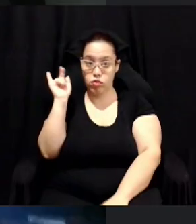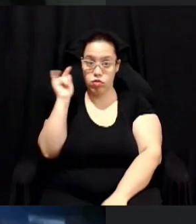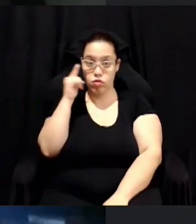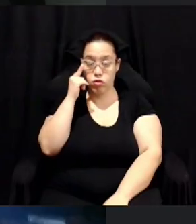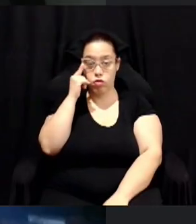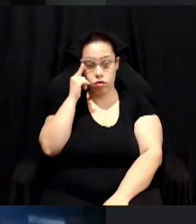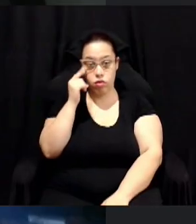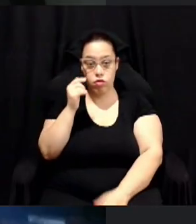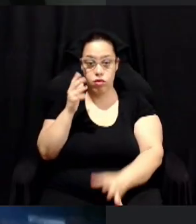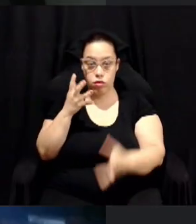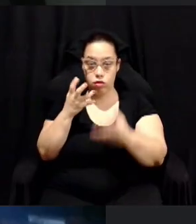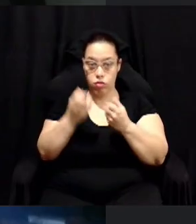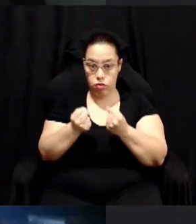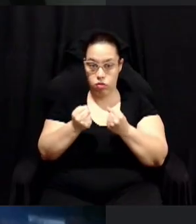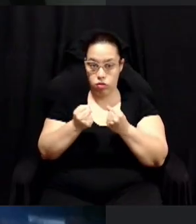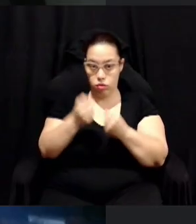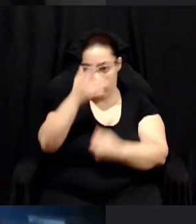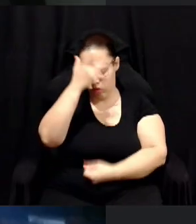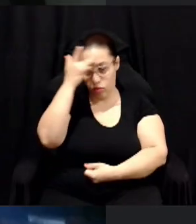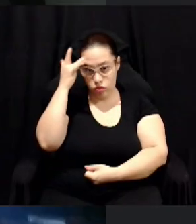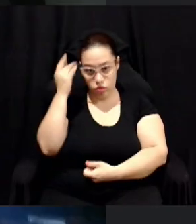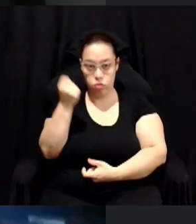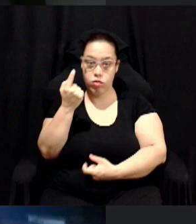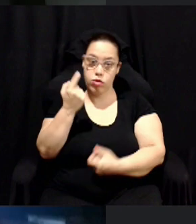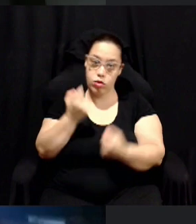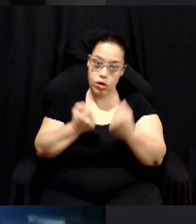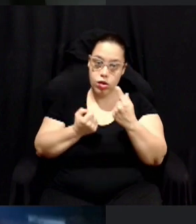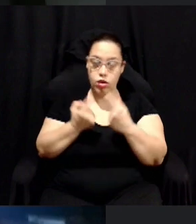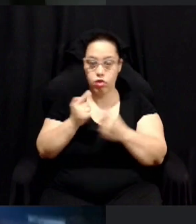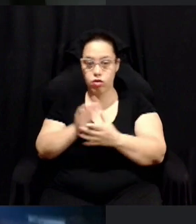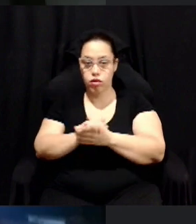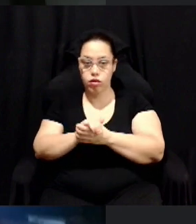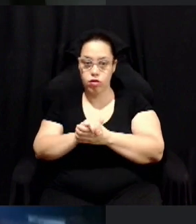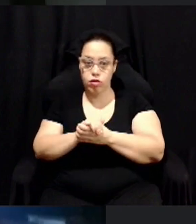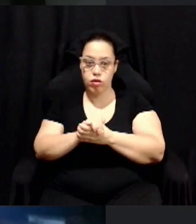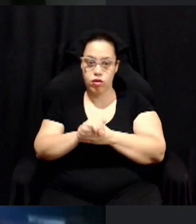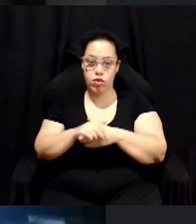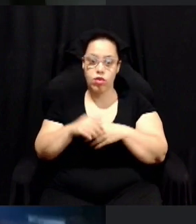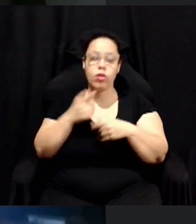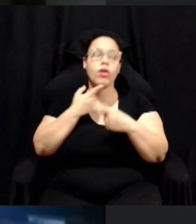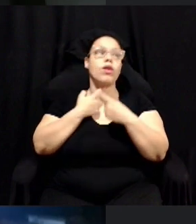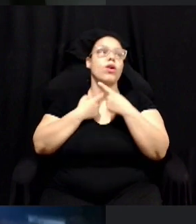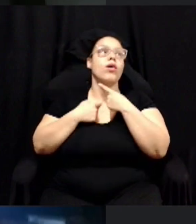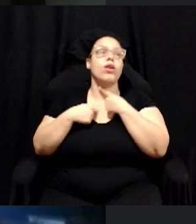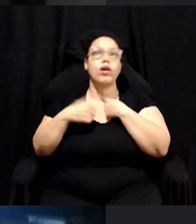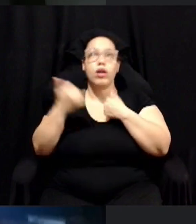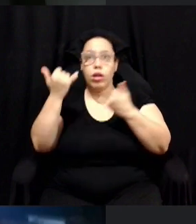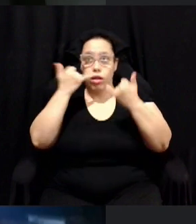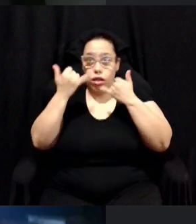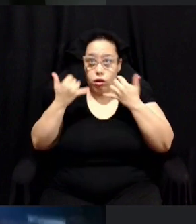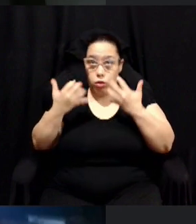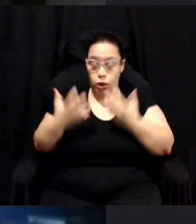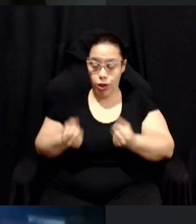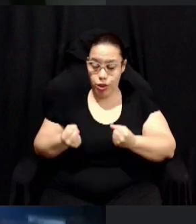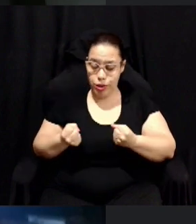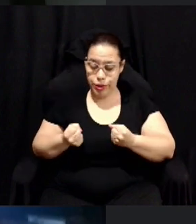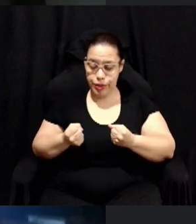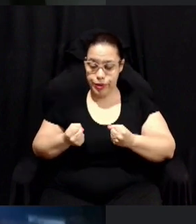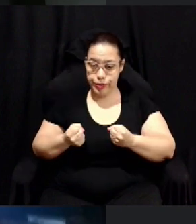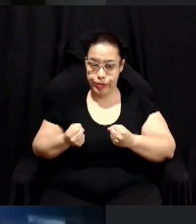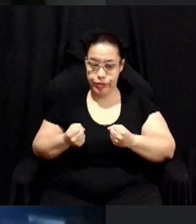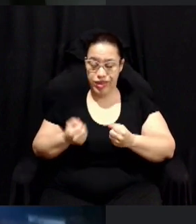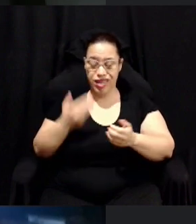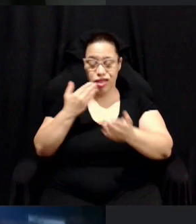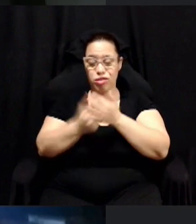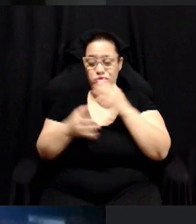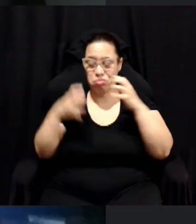acolhendo essas pessoas também de alguma forma, que elas estão às vezes sedentas por informação, por acolhimento, né, se sentem perdidas, porque